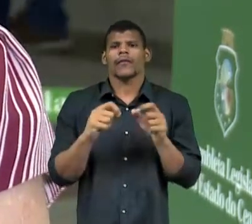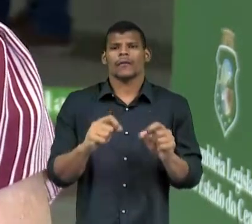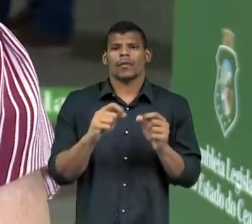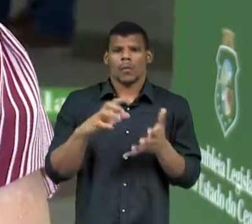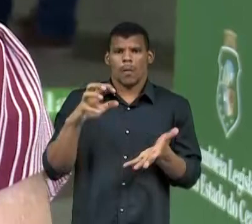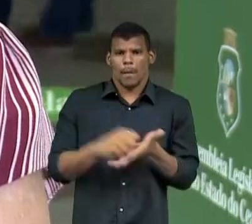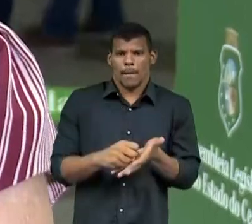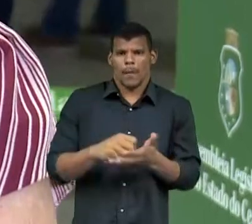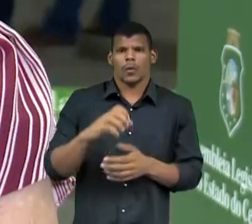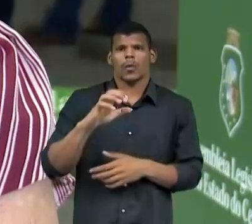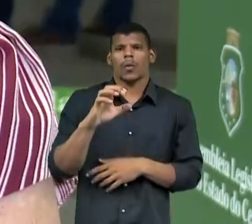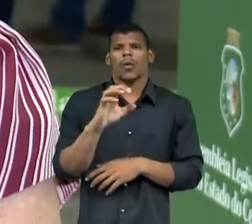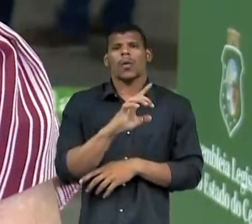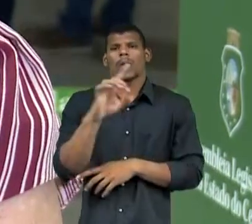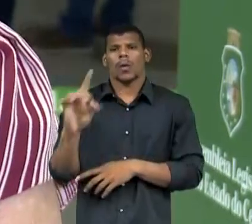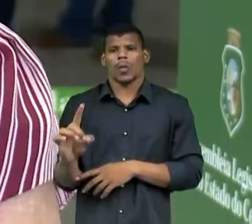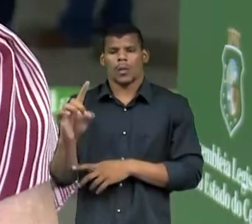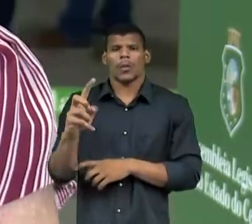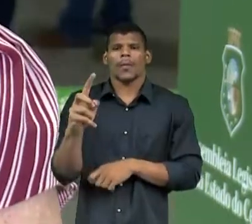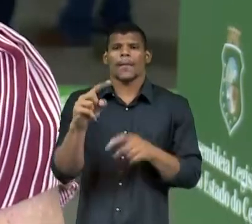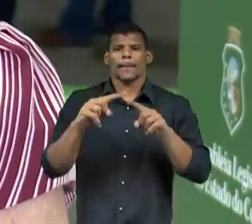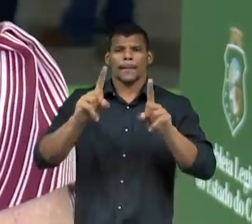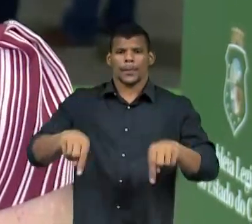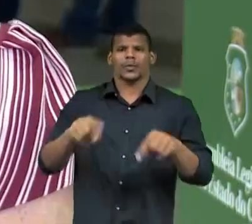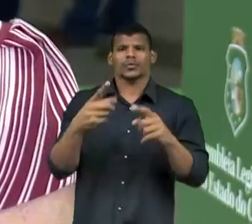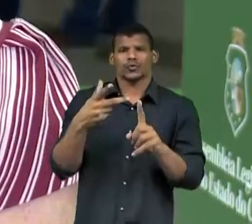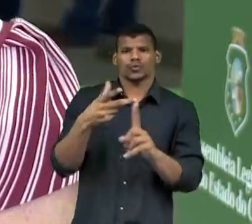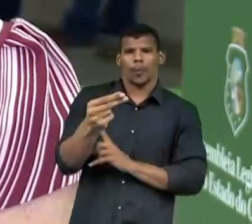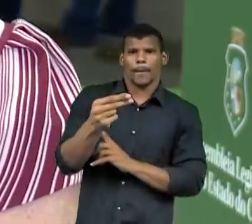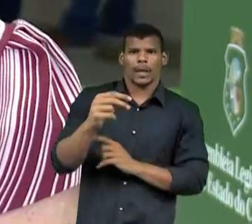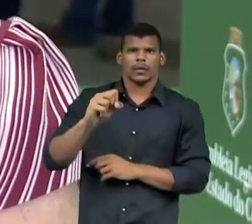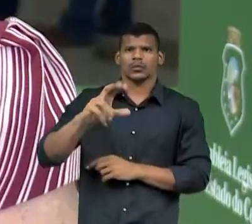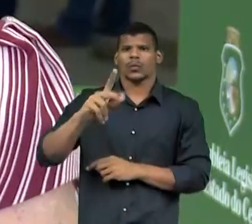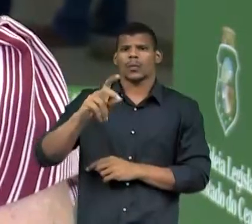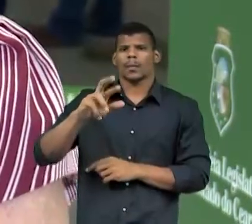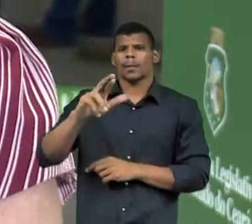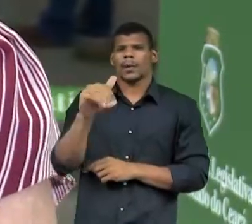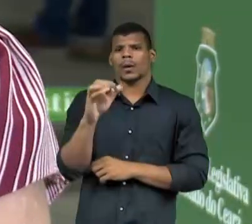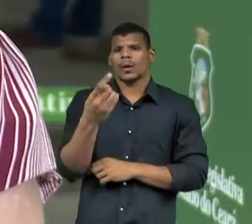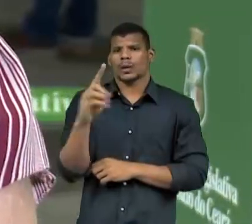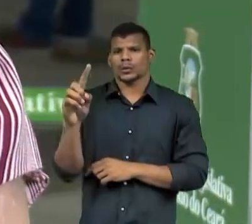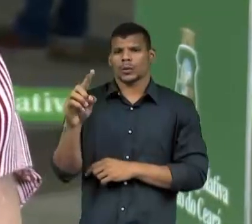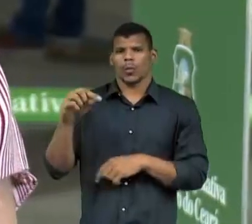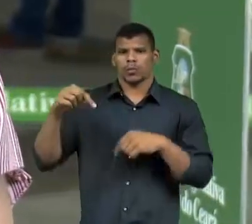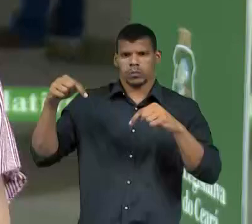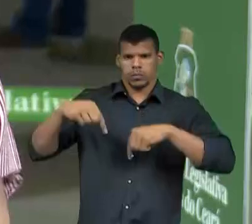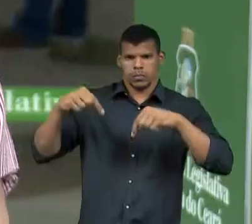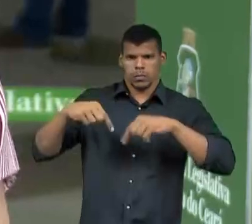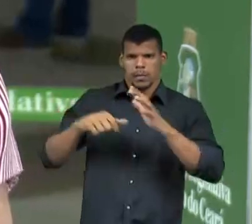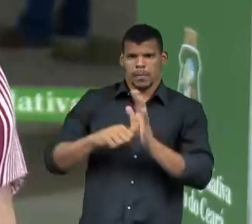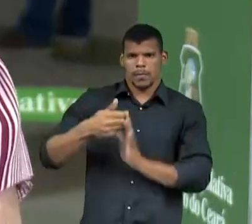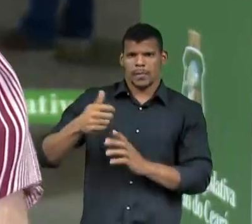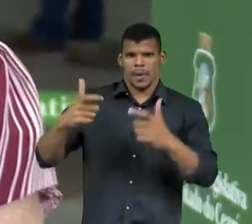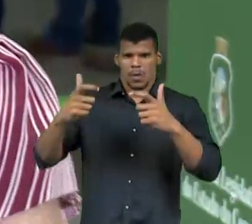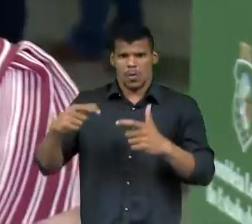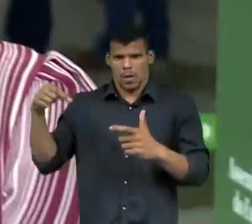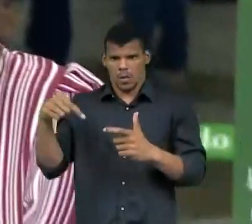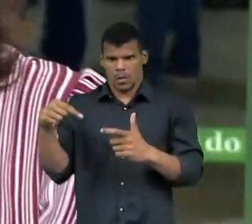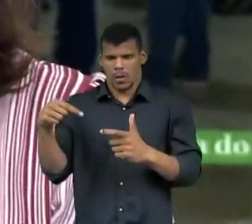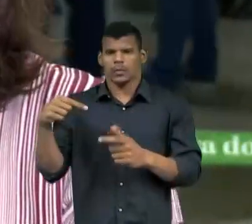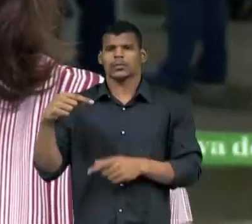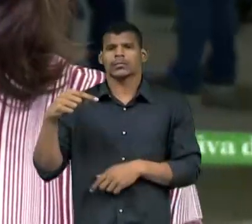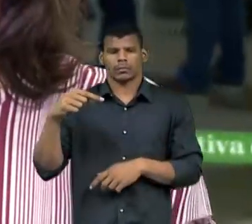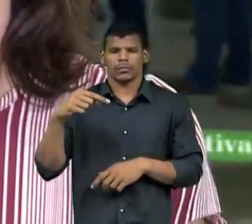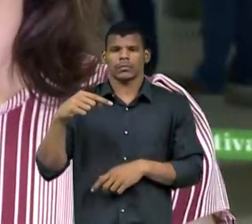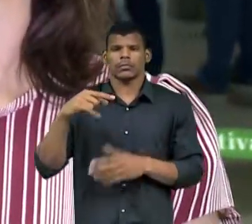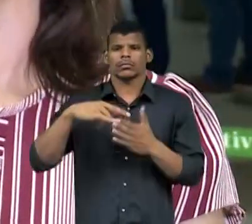na coordenação do projeto Superação. Fica no edifício anexo? Aqui no edifício anexo, no primeiro andar. Então, trazendo esses documentos,